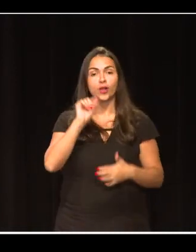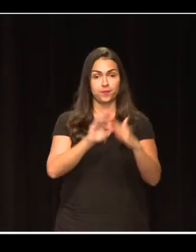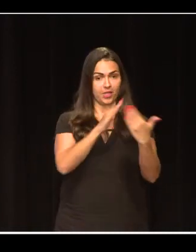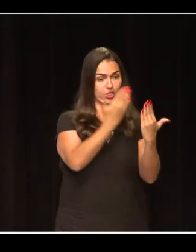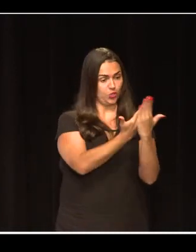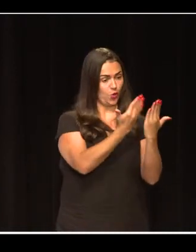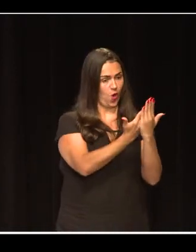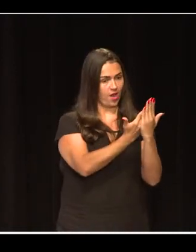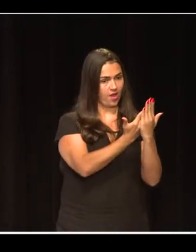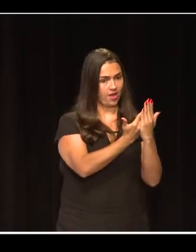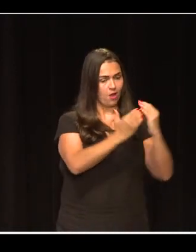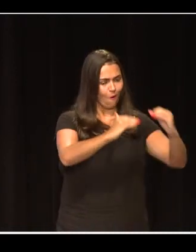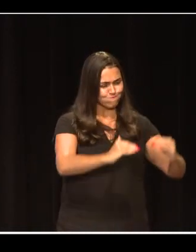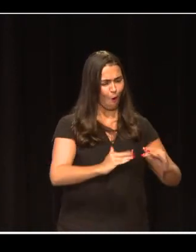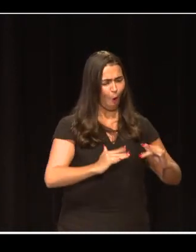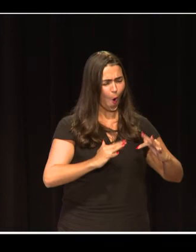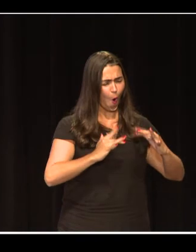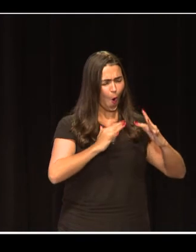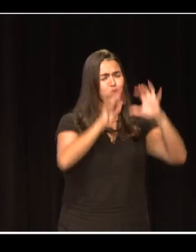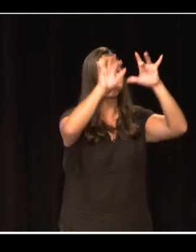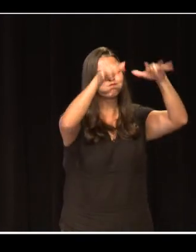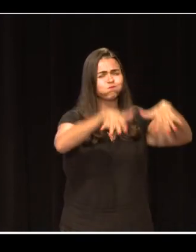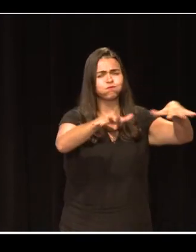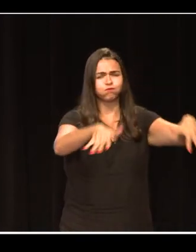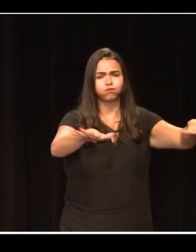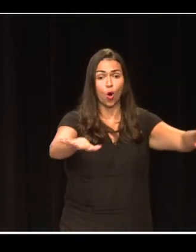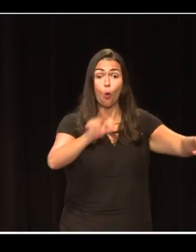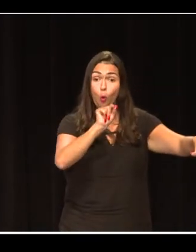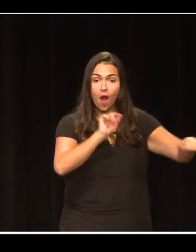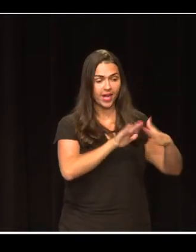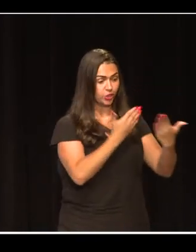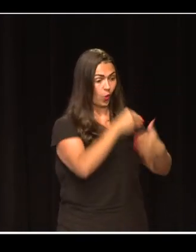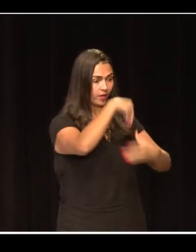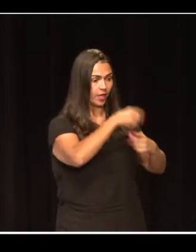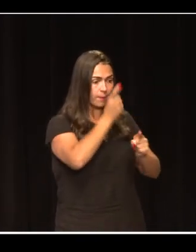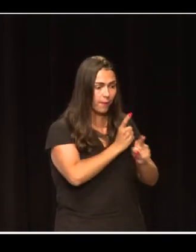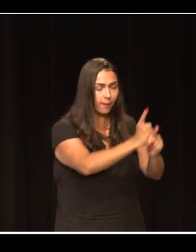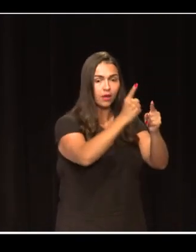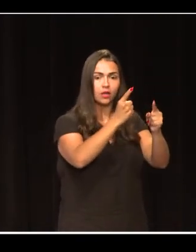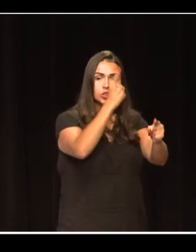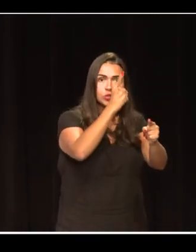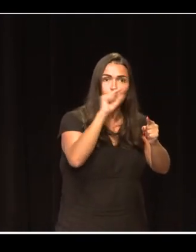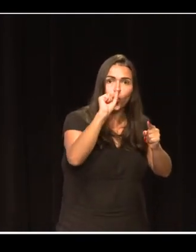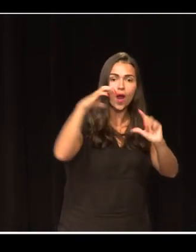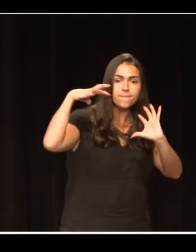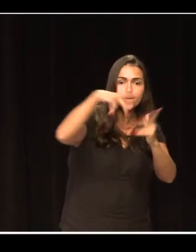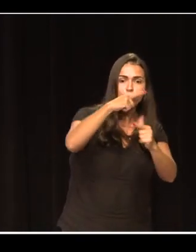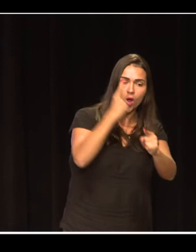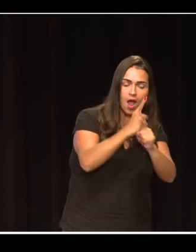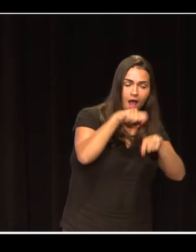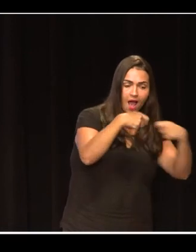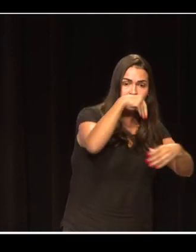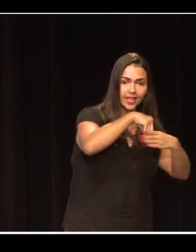uma tentativa de fazer da escola um ateliê, um espaço de descoberta e de reflexão sobre o mundo. Né?